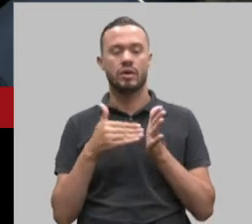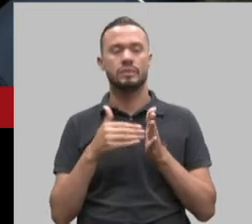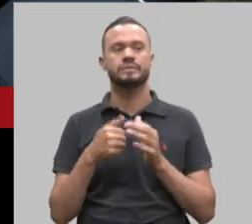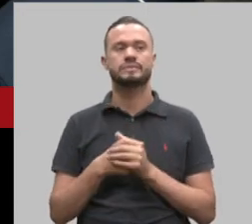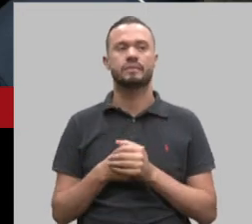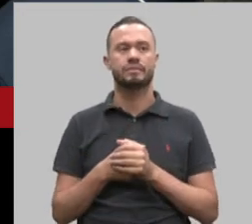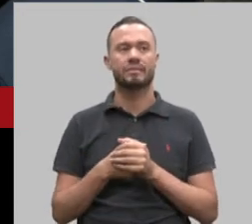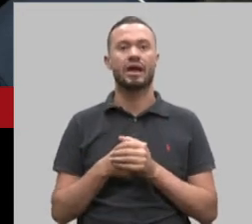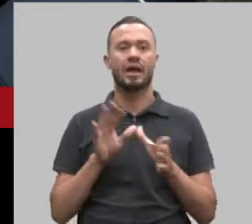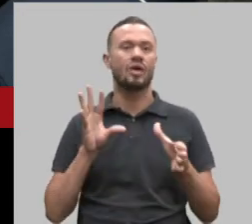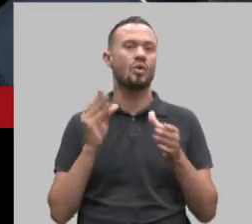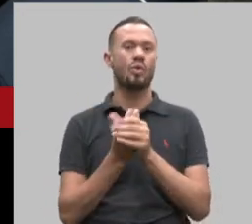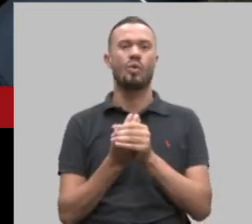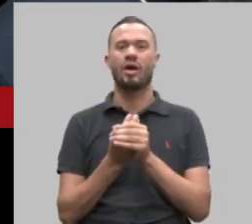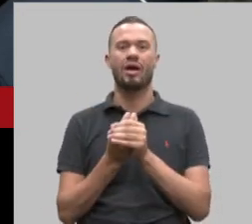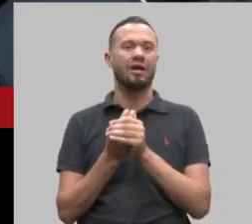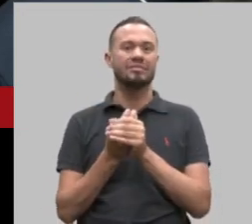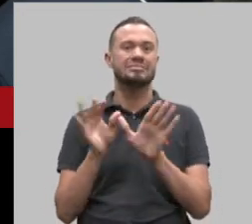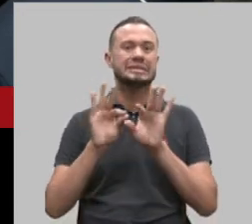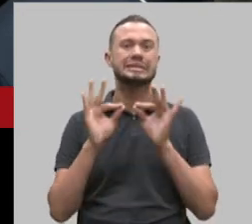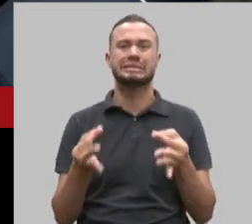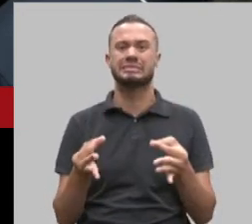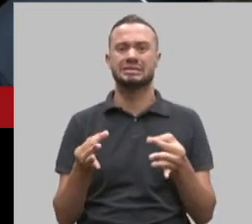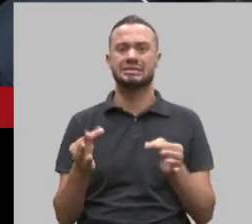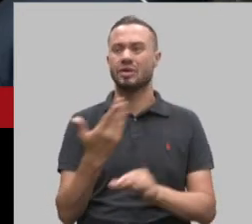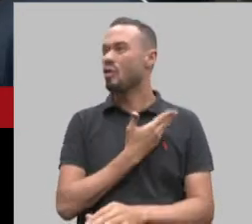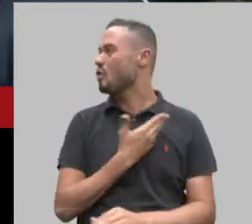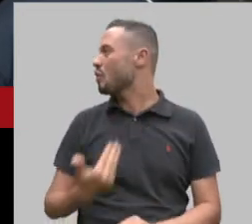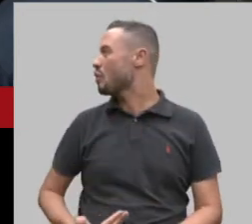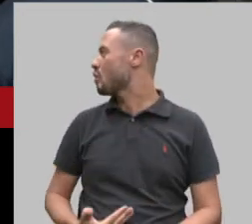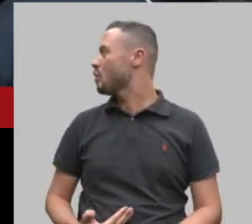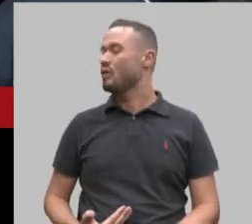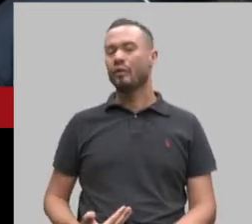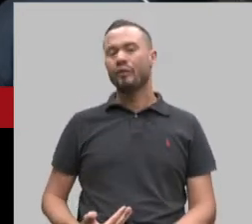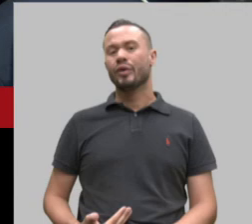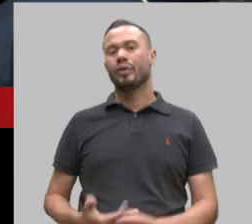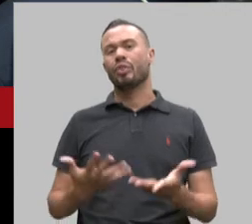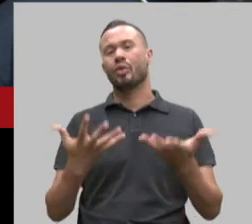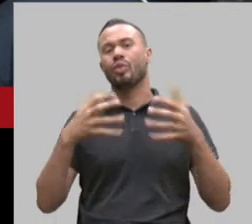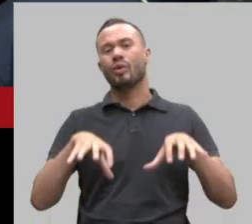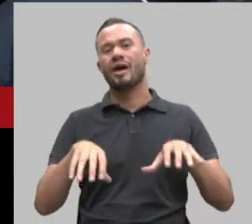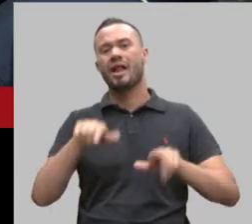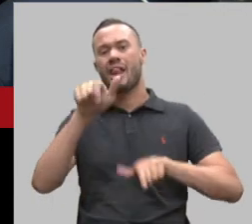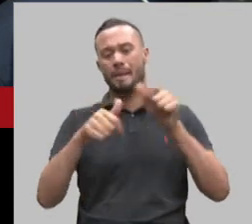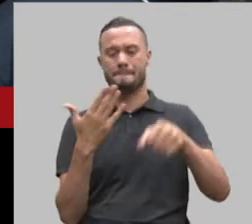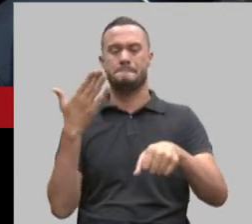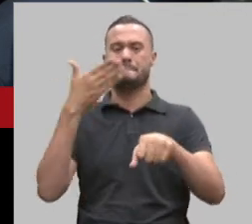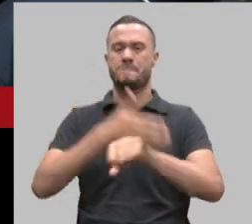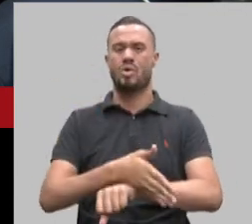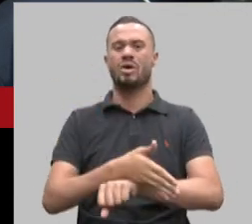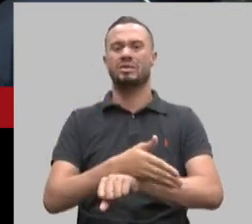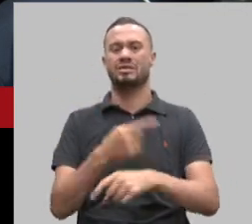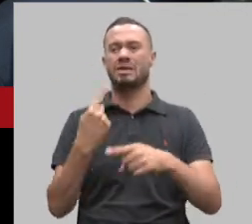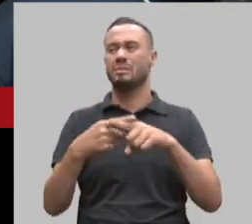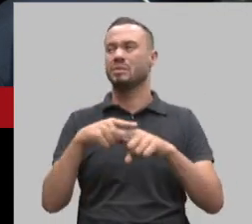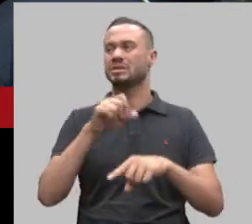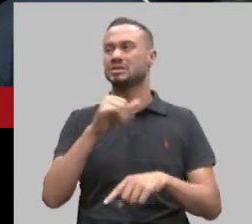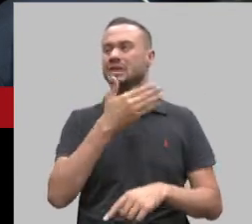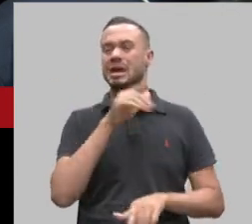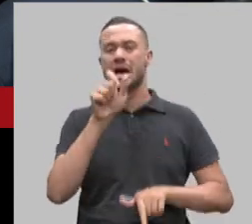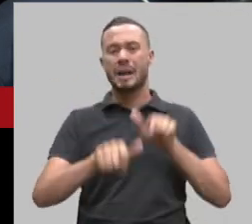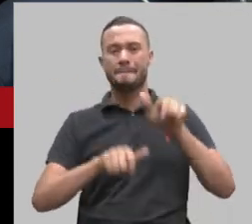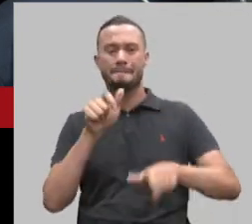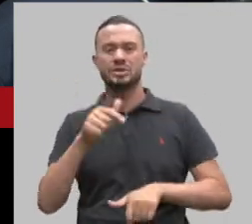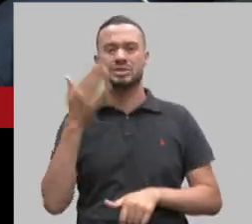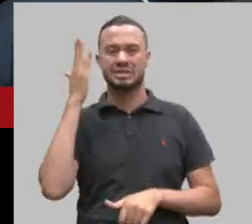é um mínimo porque eu acho que o governo aparentemente eles não querem que essas pessoas acessem porque quanto menos pessoas saberem dos seus direitos